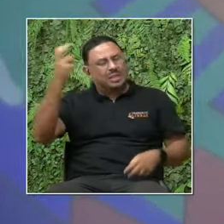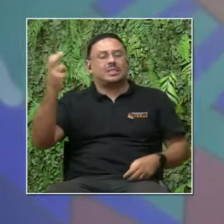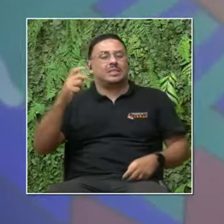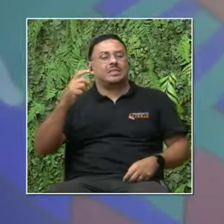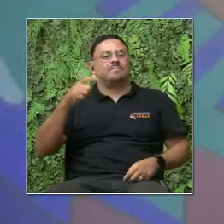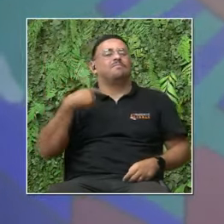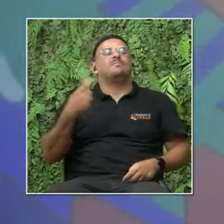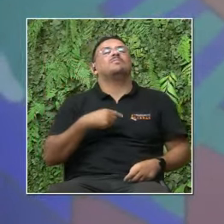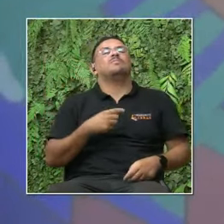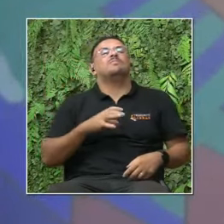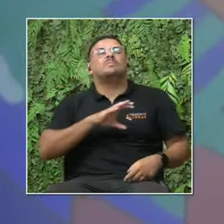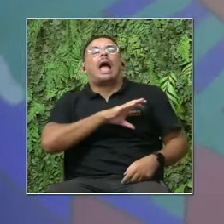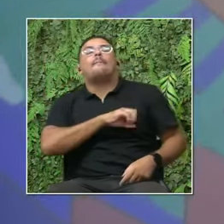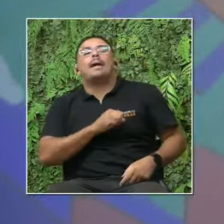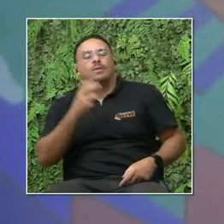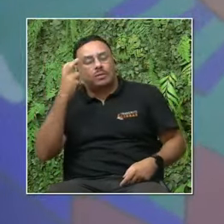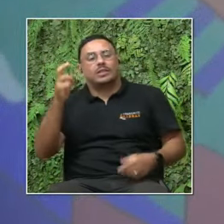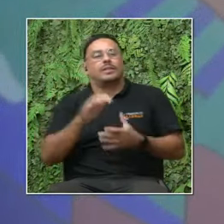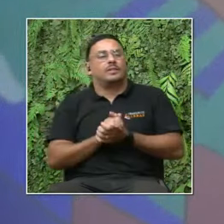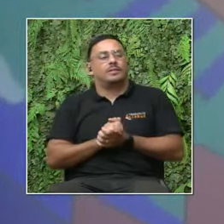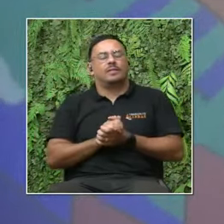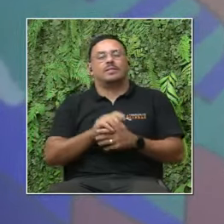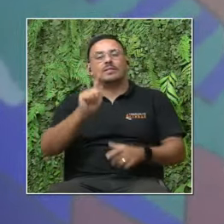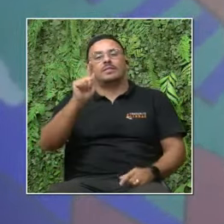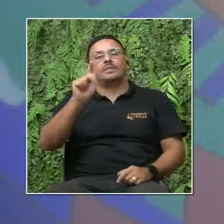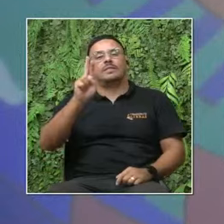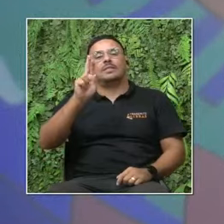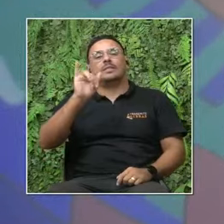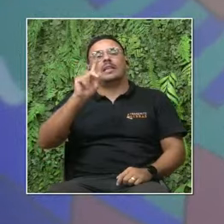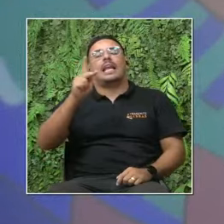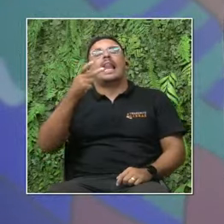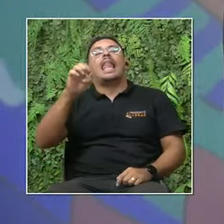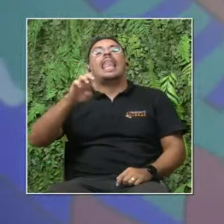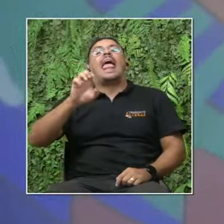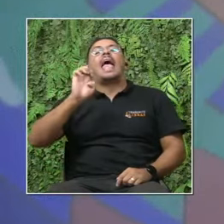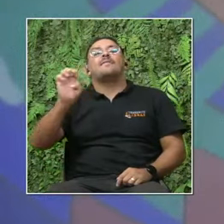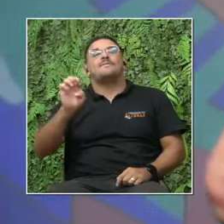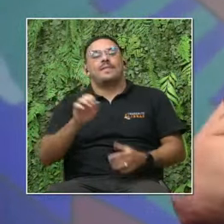querido gênio Guilherme Melo